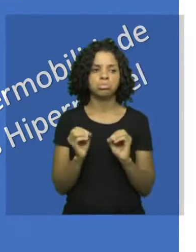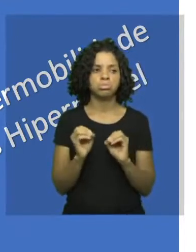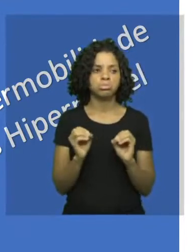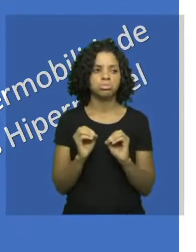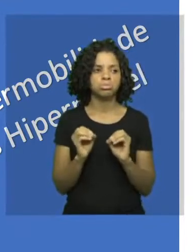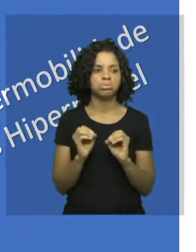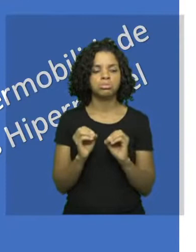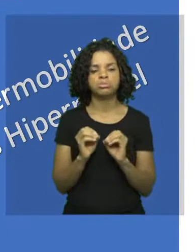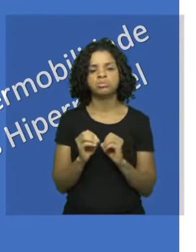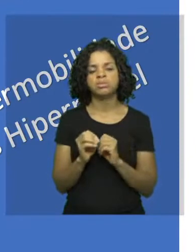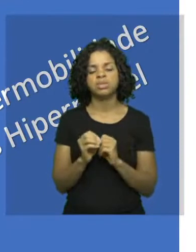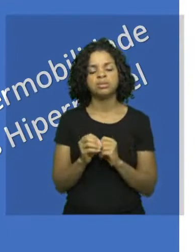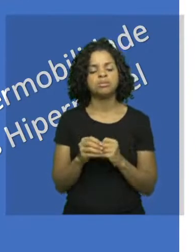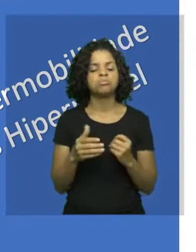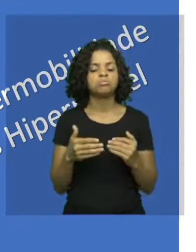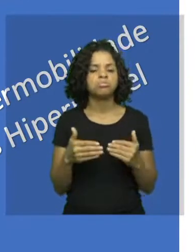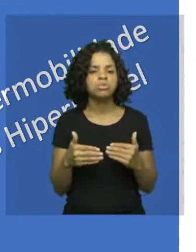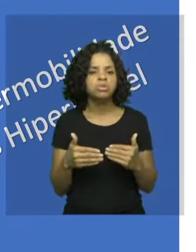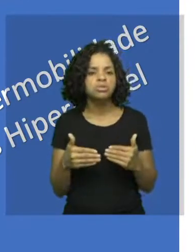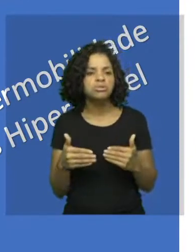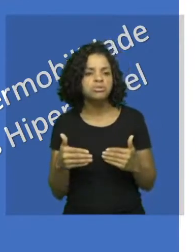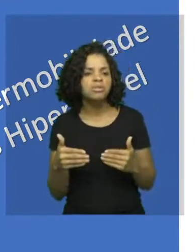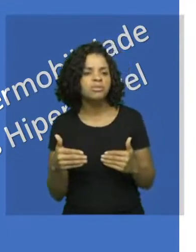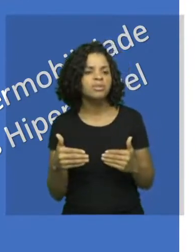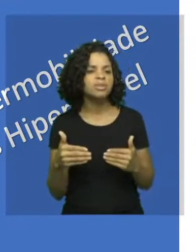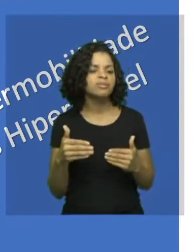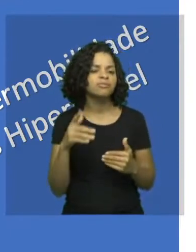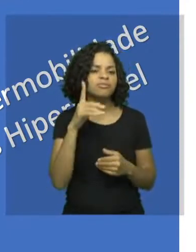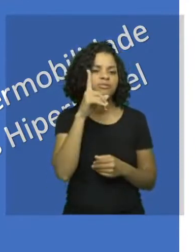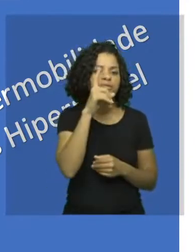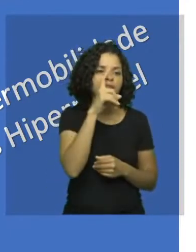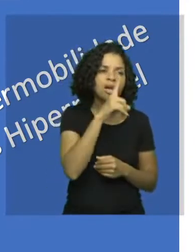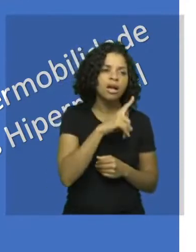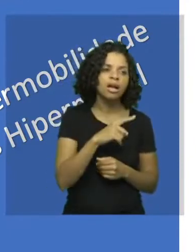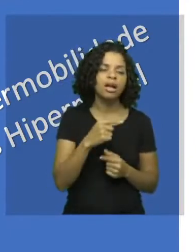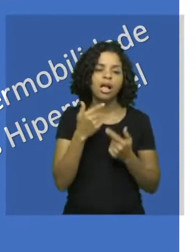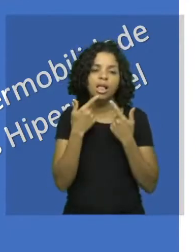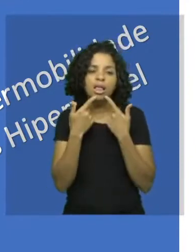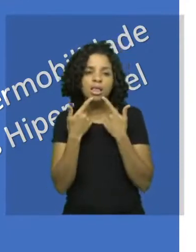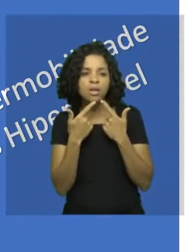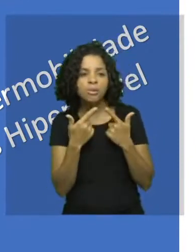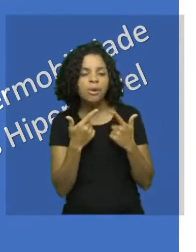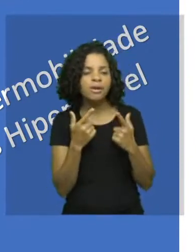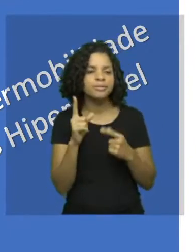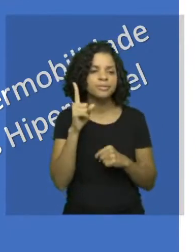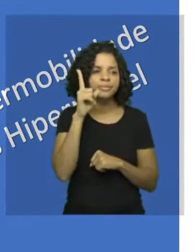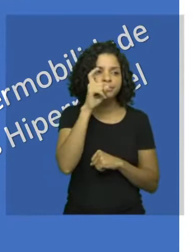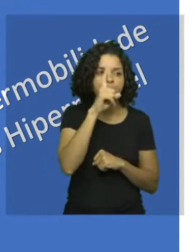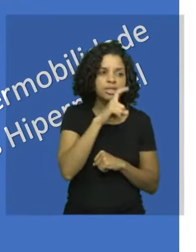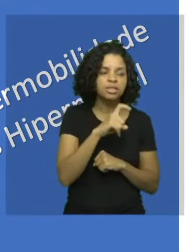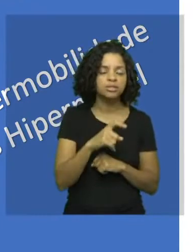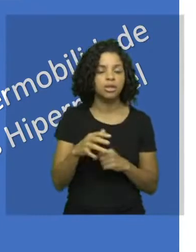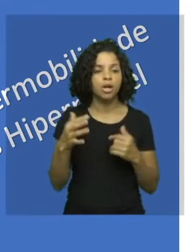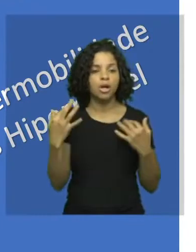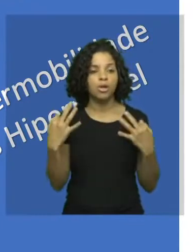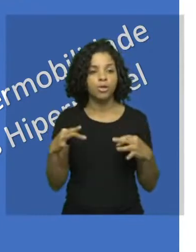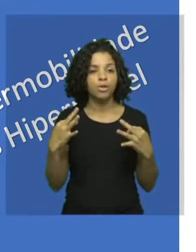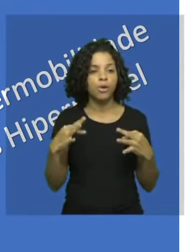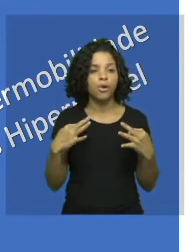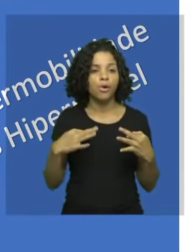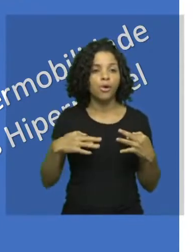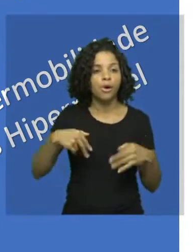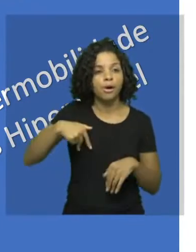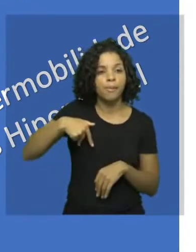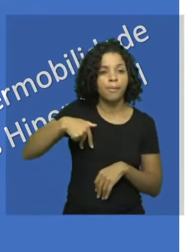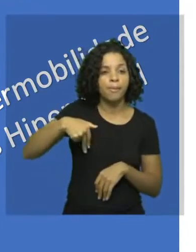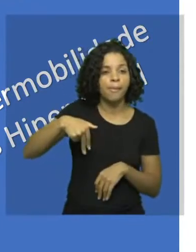no desenvolvimento, dificuldades de linguagem, evoluindo para dor nas pernas, muitas vezes diagnosticado